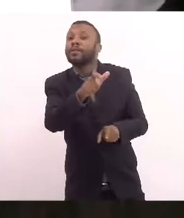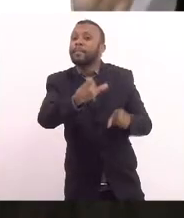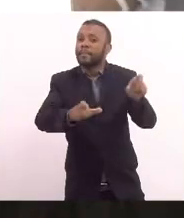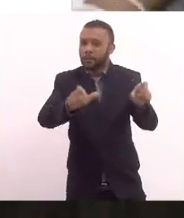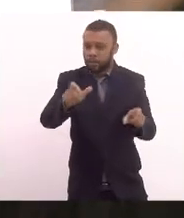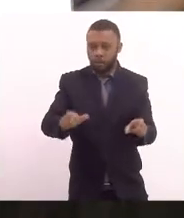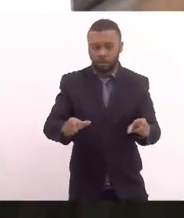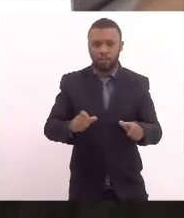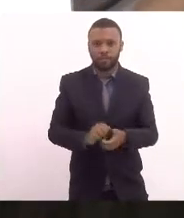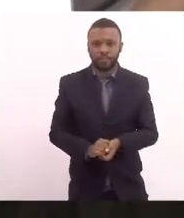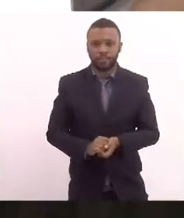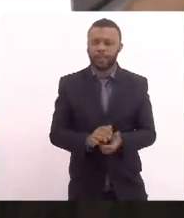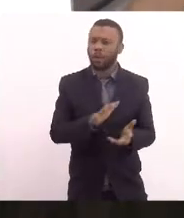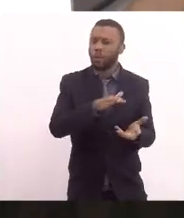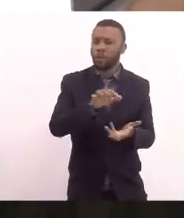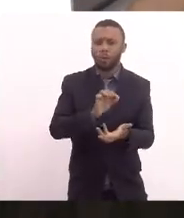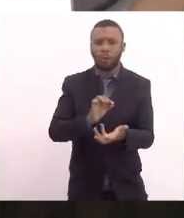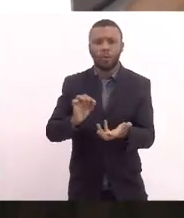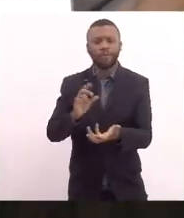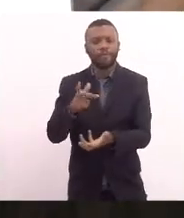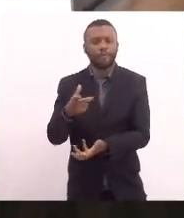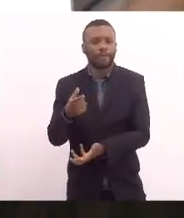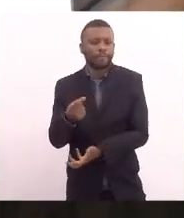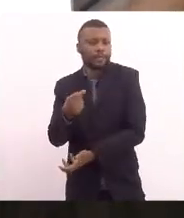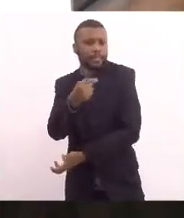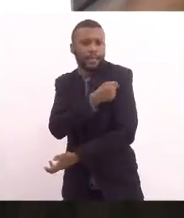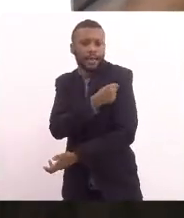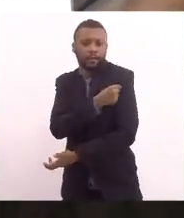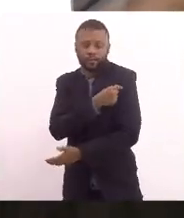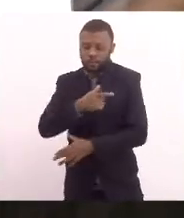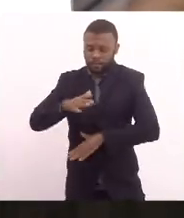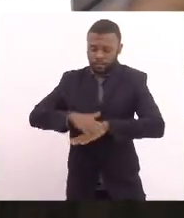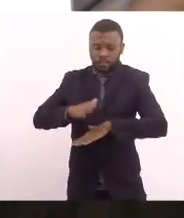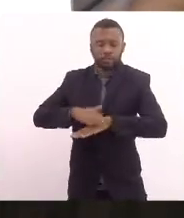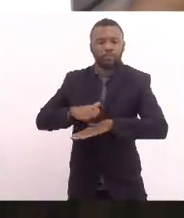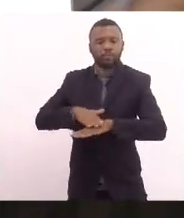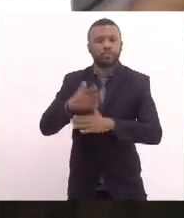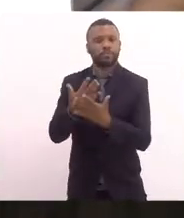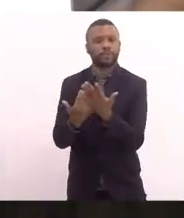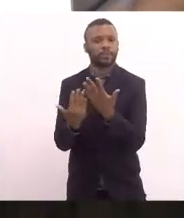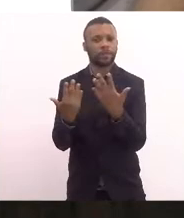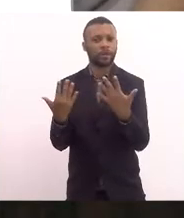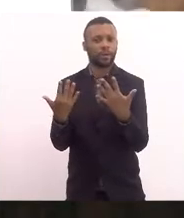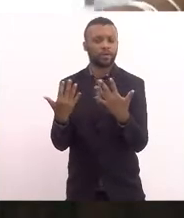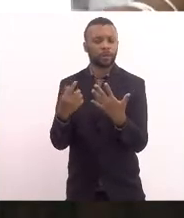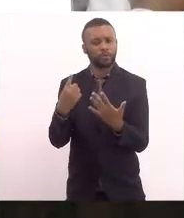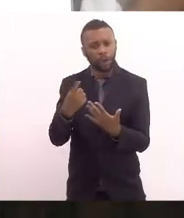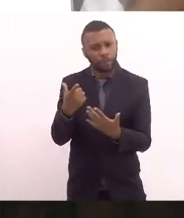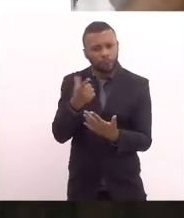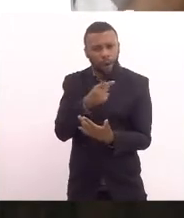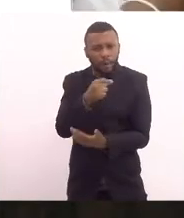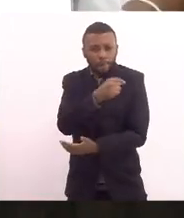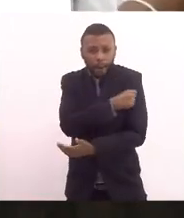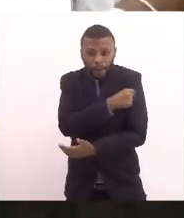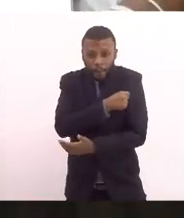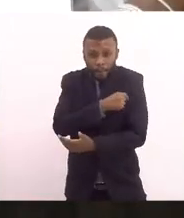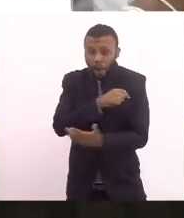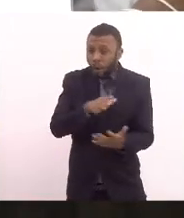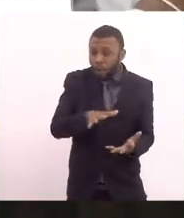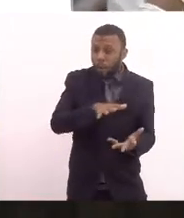mundo inteiro foi vacinado pelas nossas mãos. Nós conseguimos vacinar o mundo, só